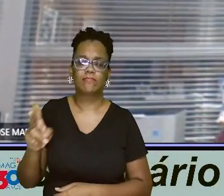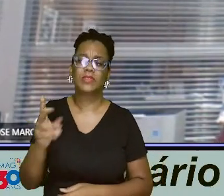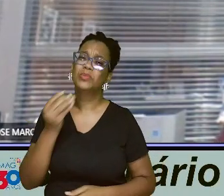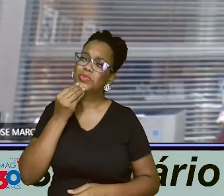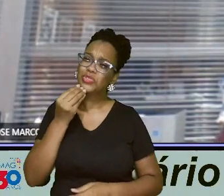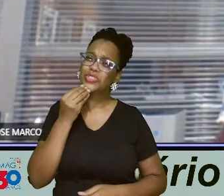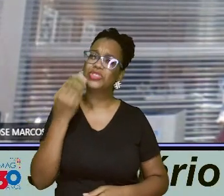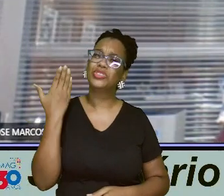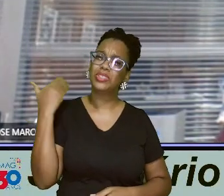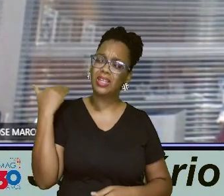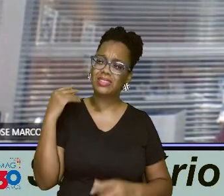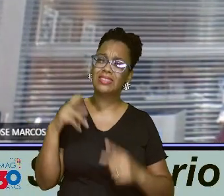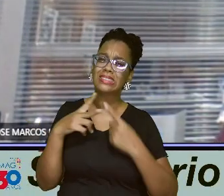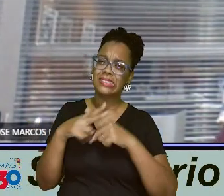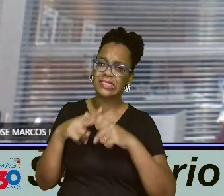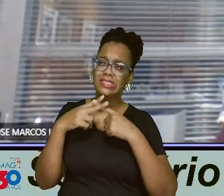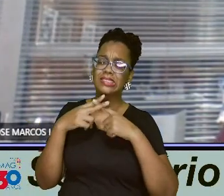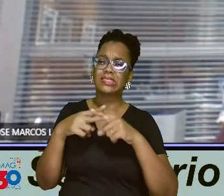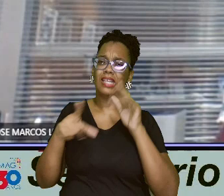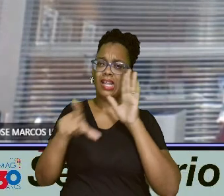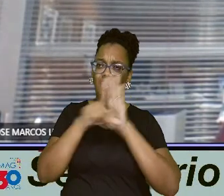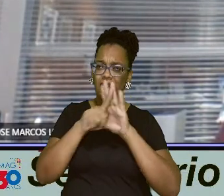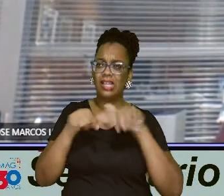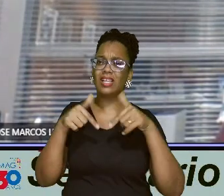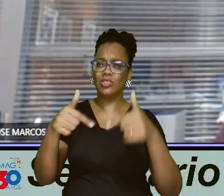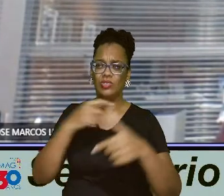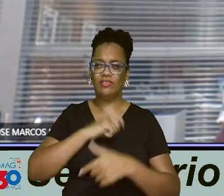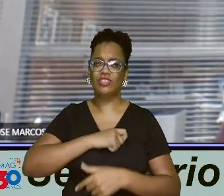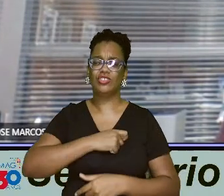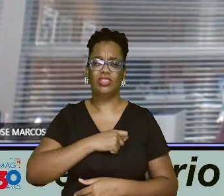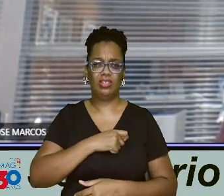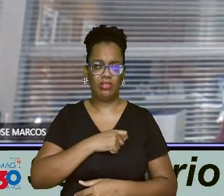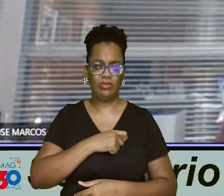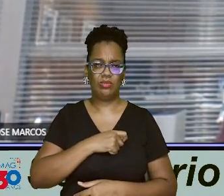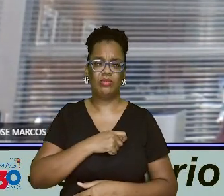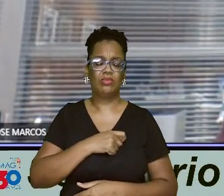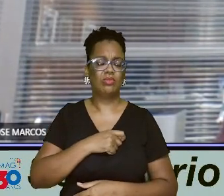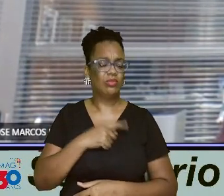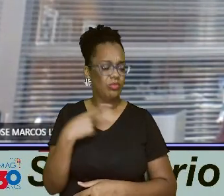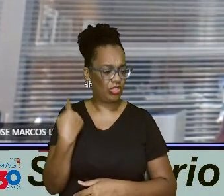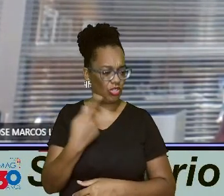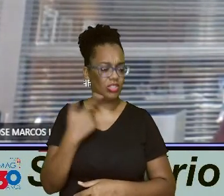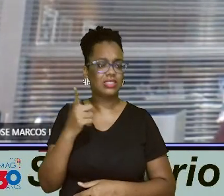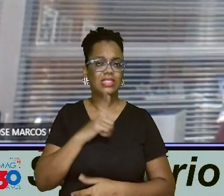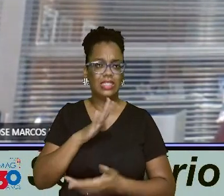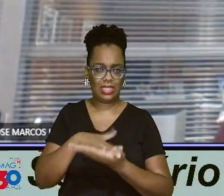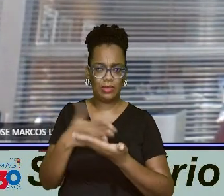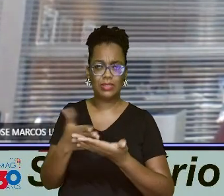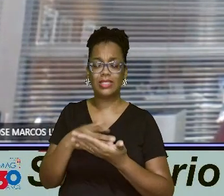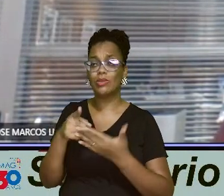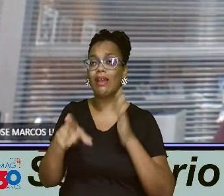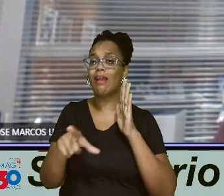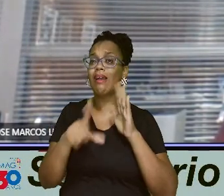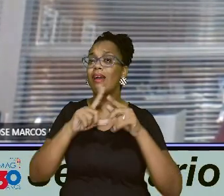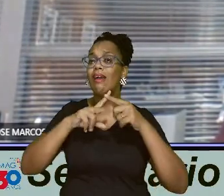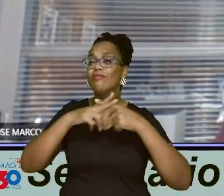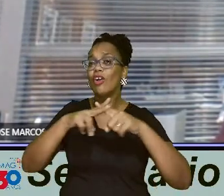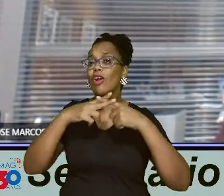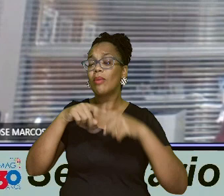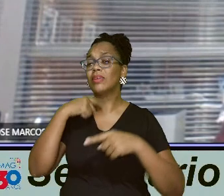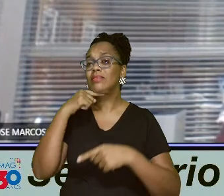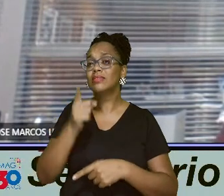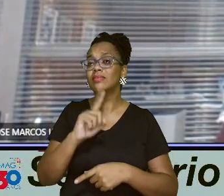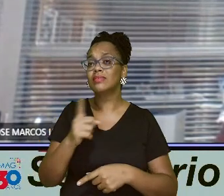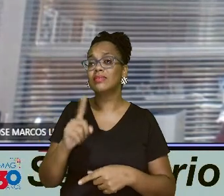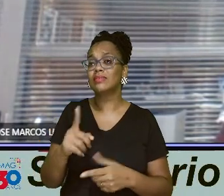uma reforma da lei de execuções fiscais para nós termos essa interpretação. Mas essa reforma não veio. E tem um